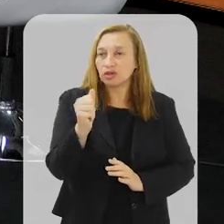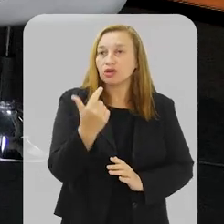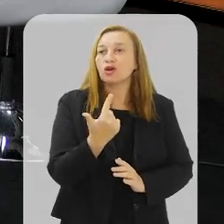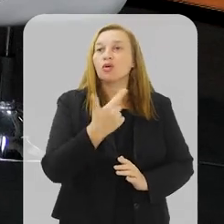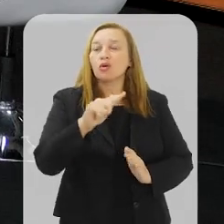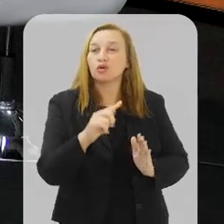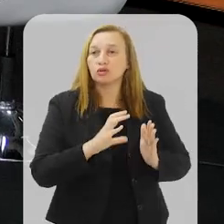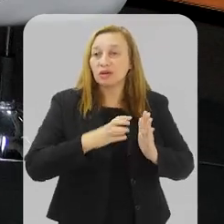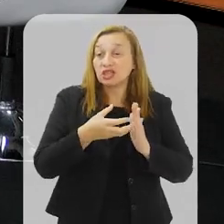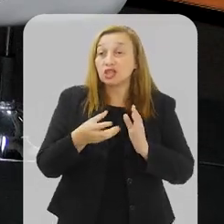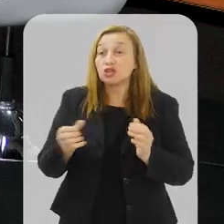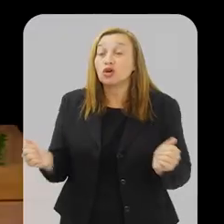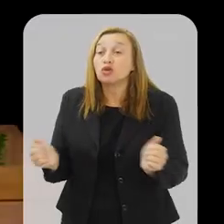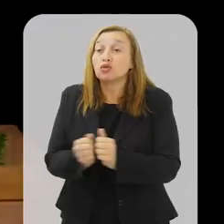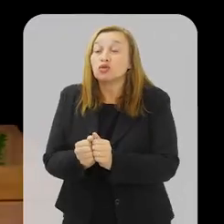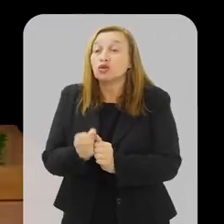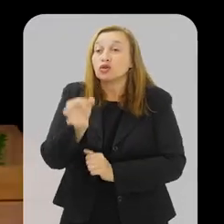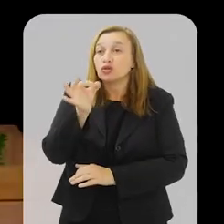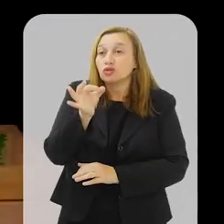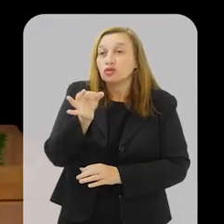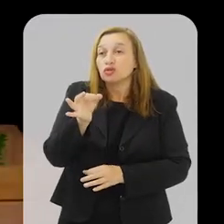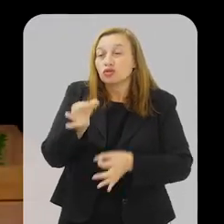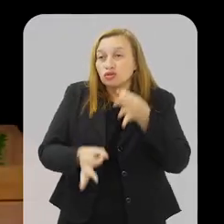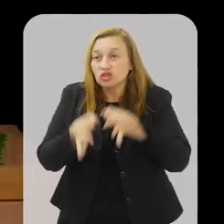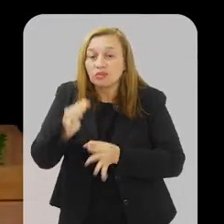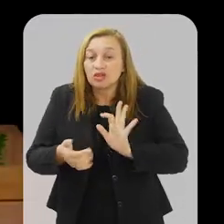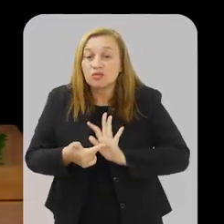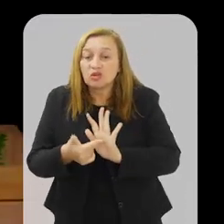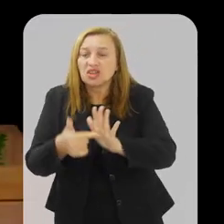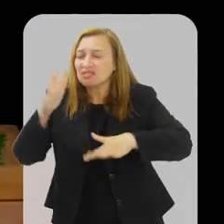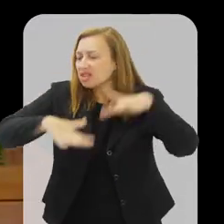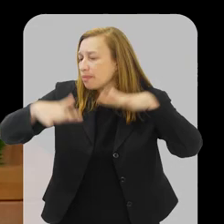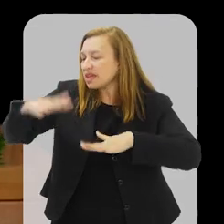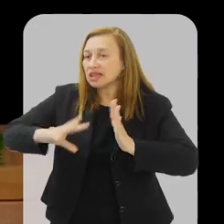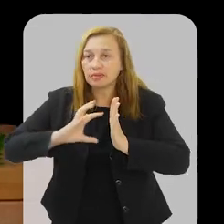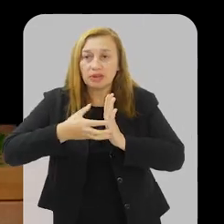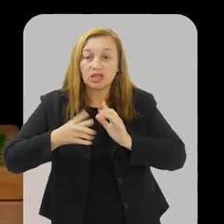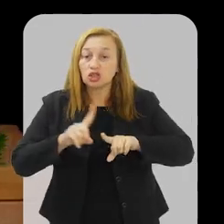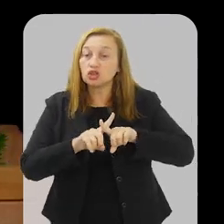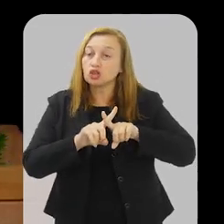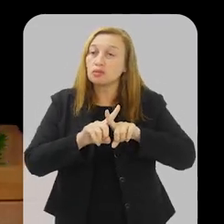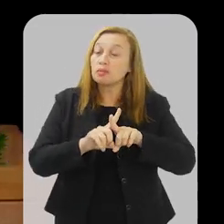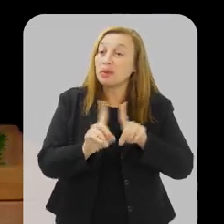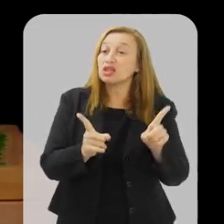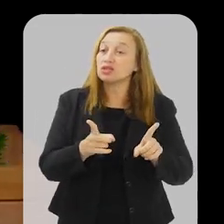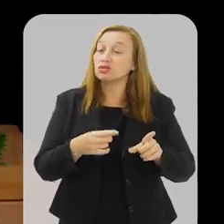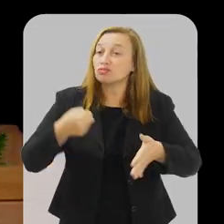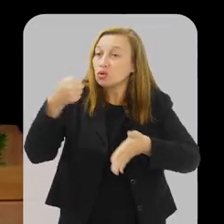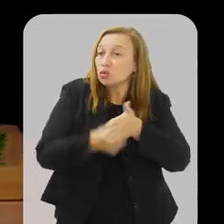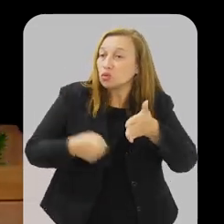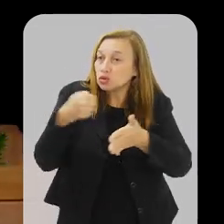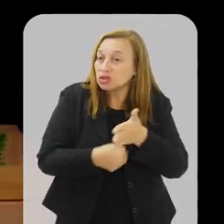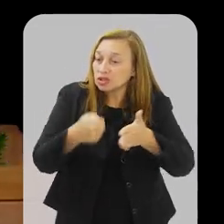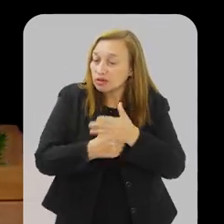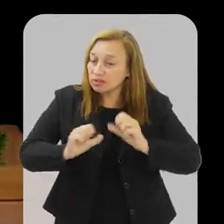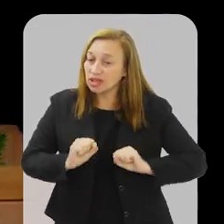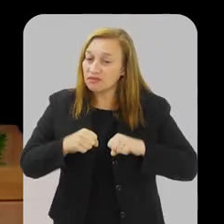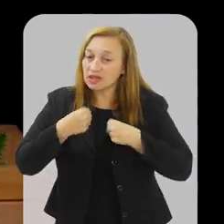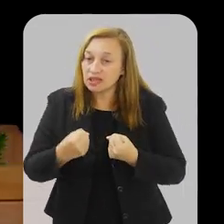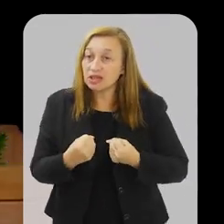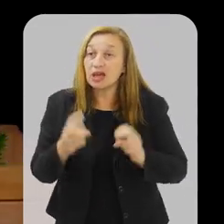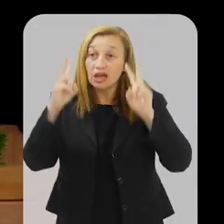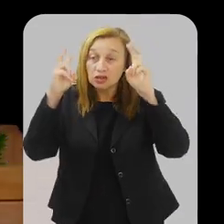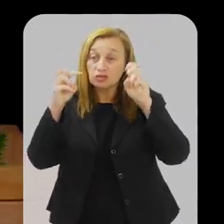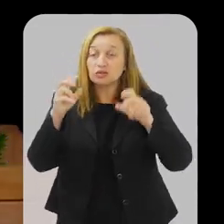partido justamente para que venhamos mostrar que Independente de questões partidárias nós lutamos e defendemos pelo mesmo assunto que a